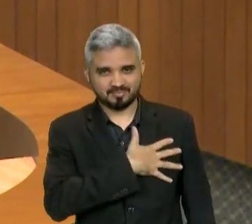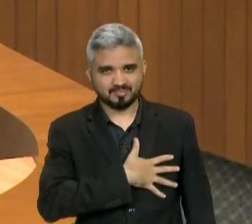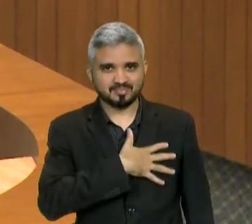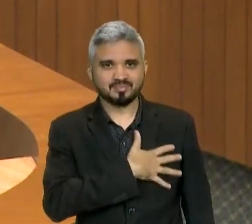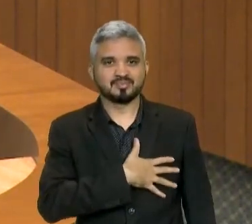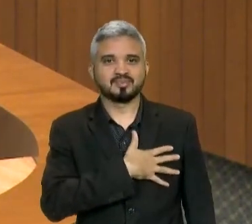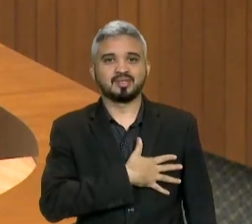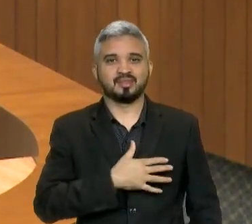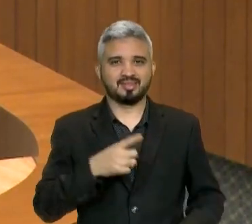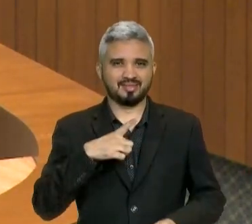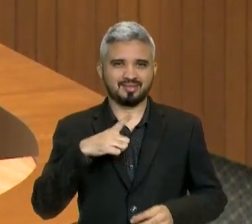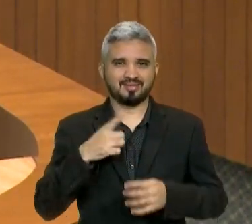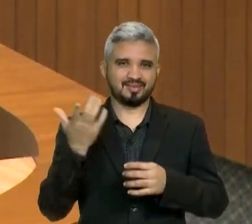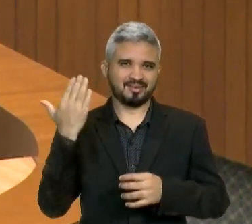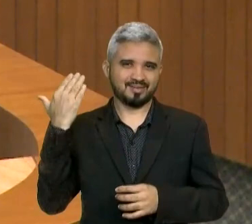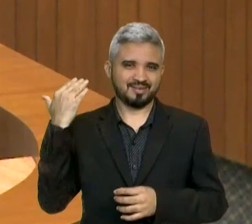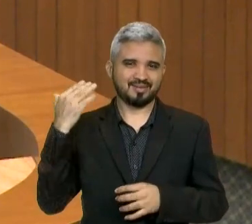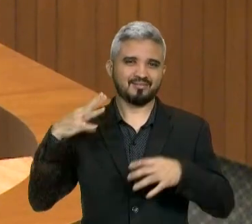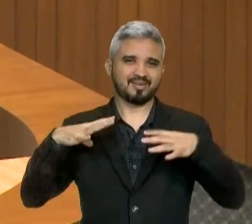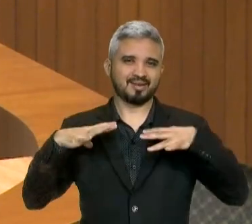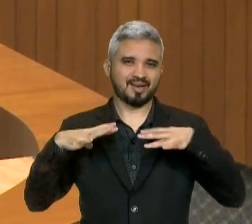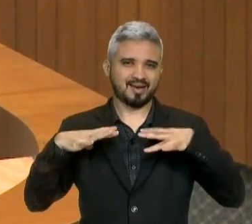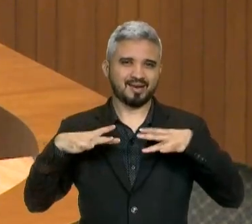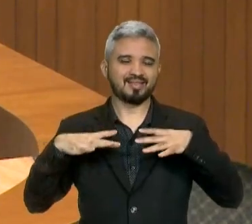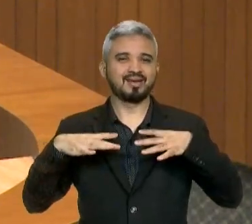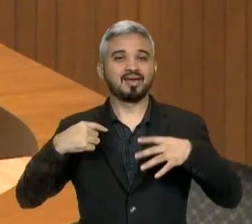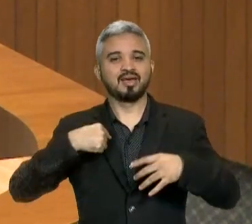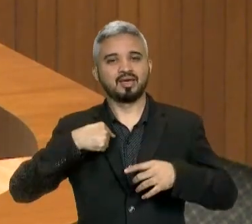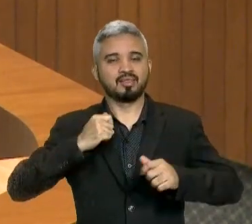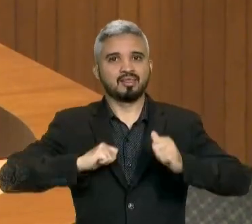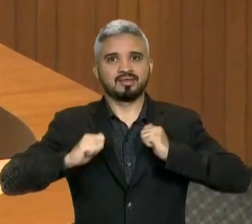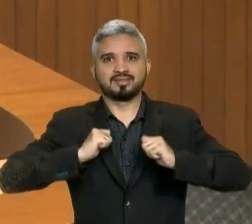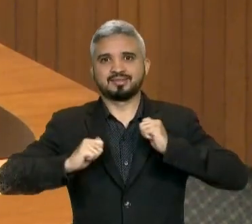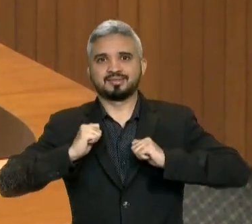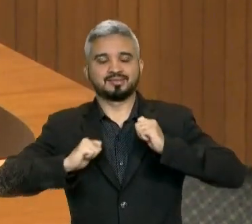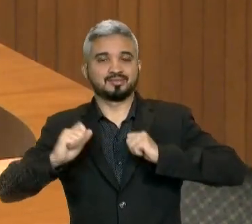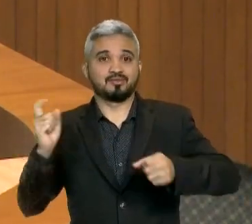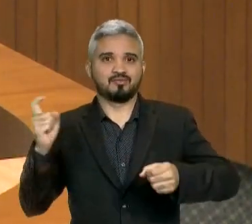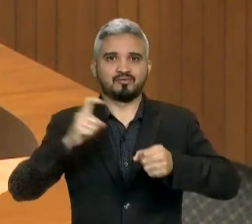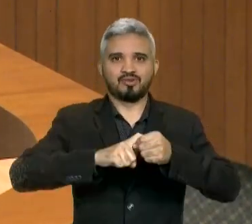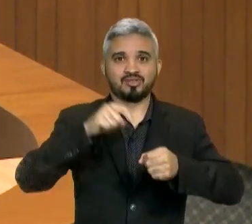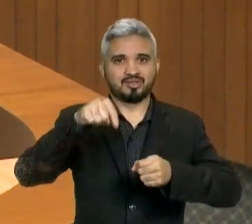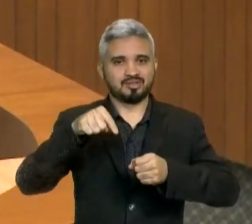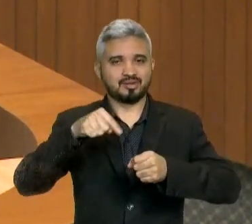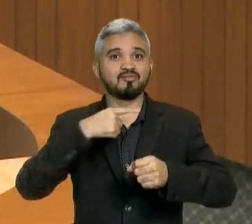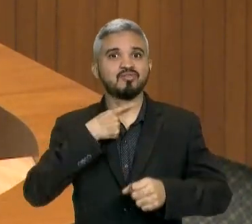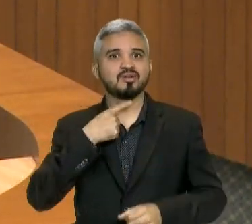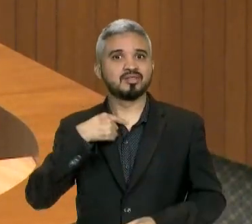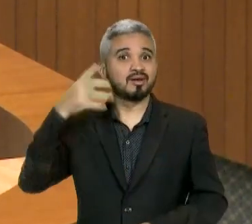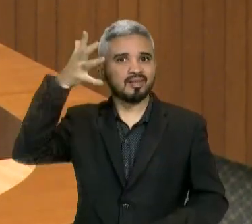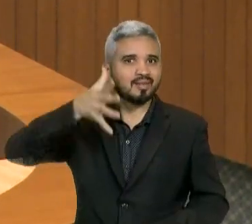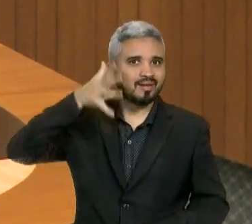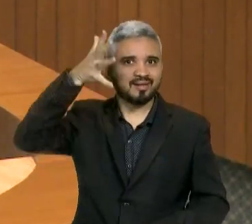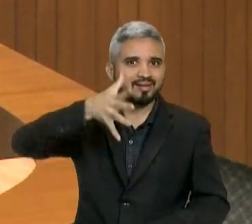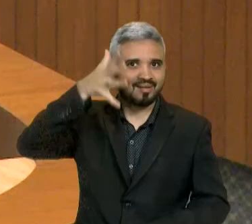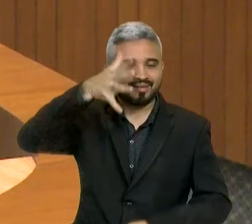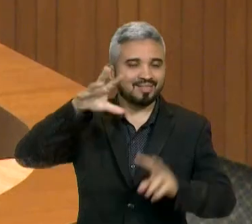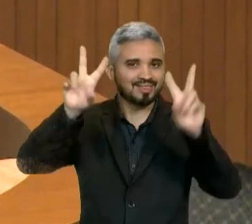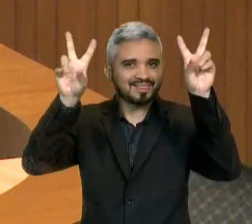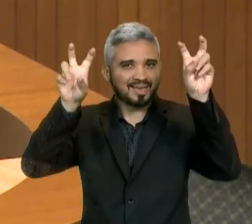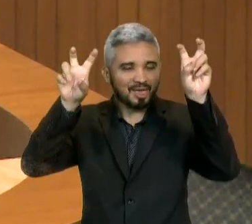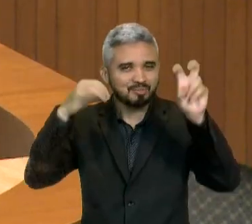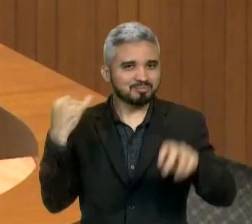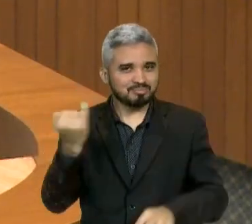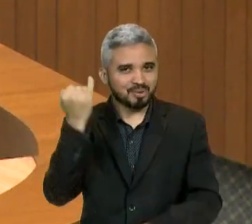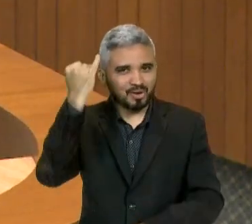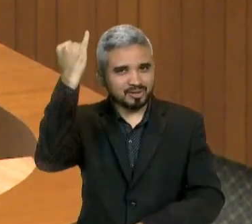desse feriado prolongado. Fico sempre muito ansioso para voltar para a Assembleia para tratar dos temas importantes da sociedade. E eu não